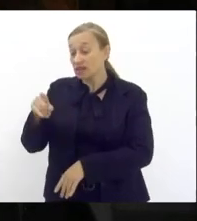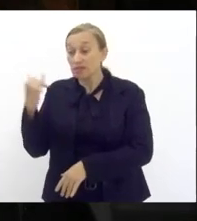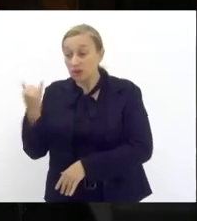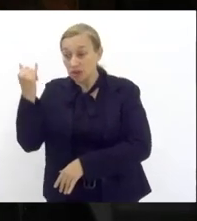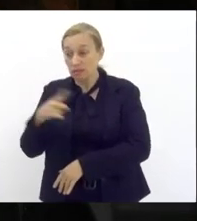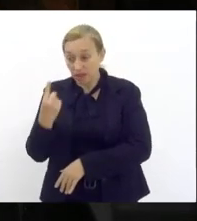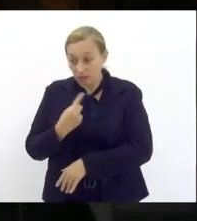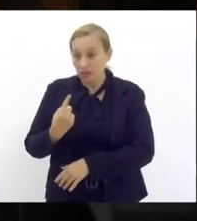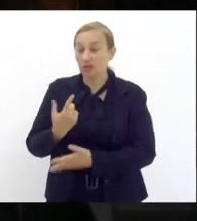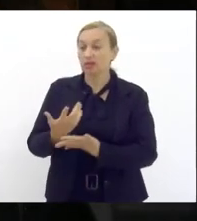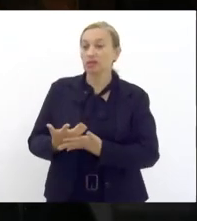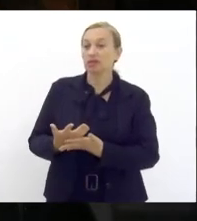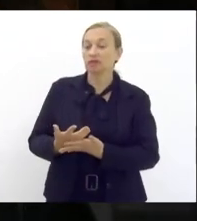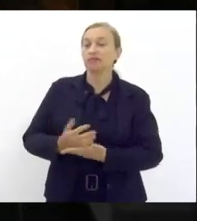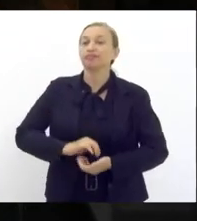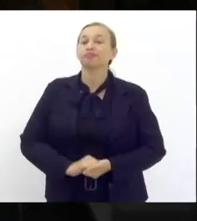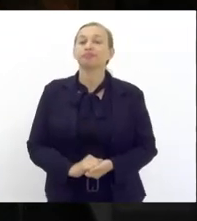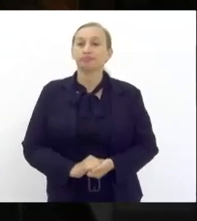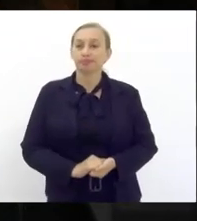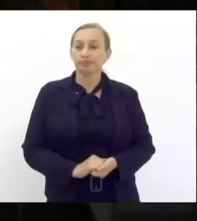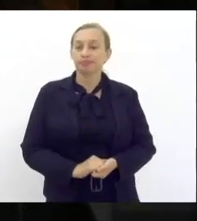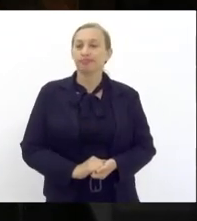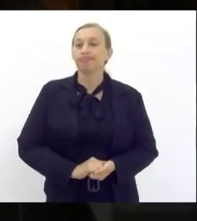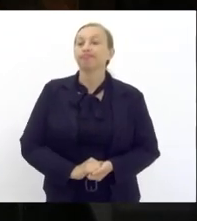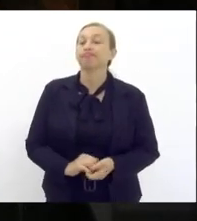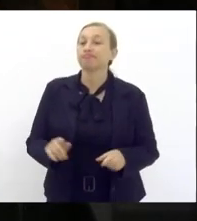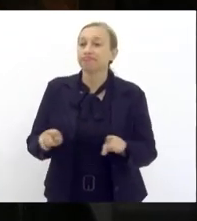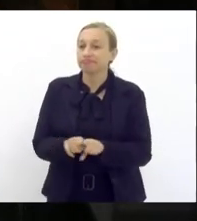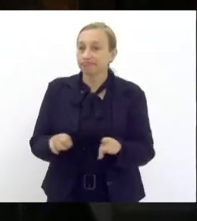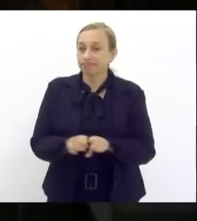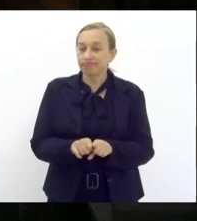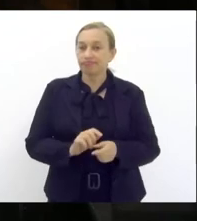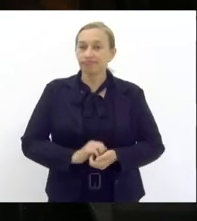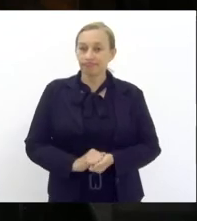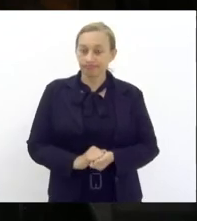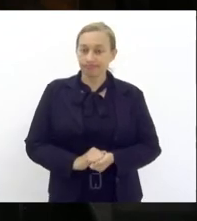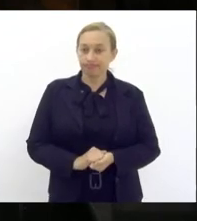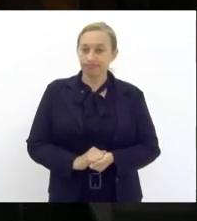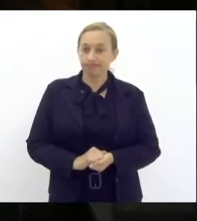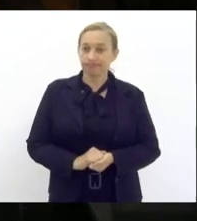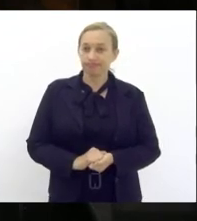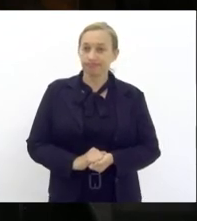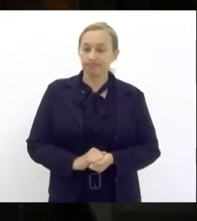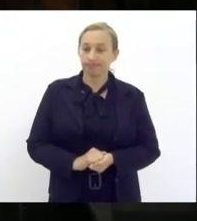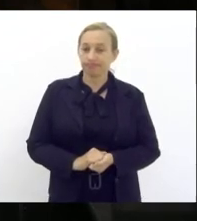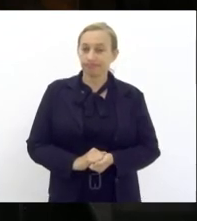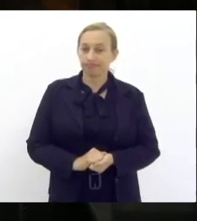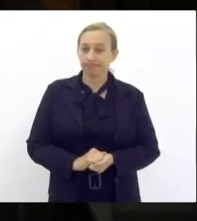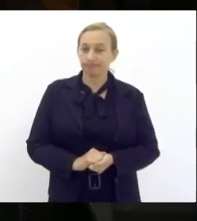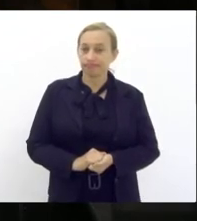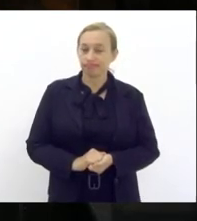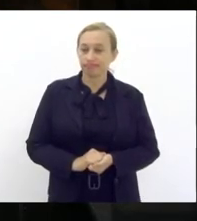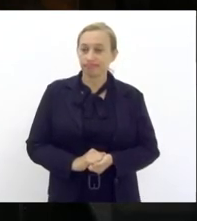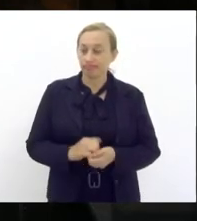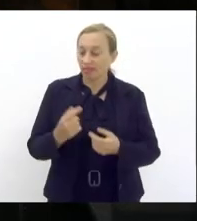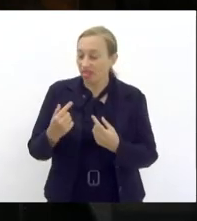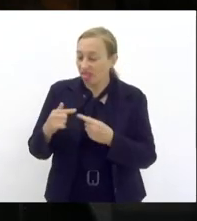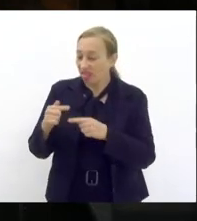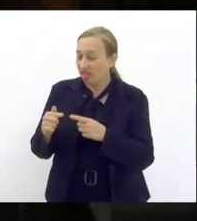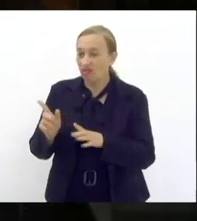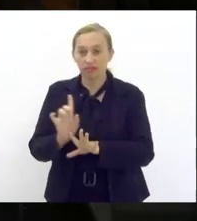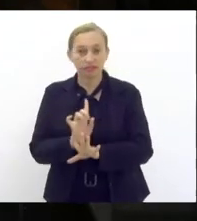gente. E também para deixar claro também que a gente não está boicotando